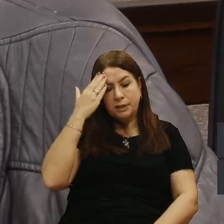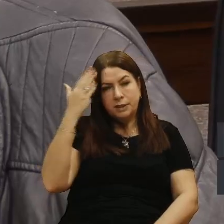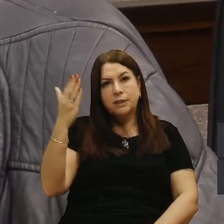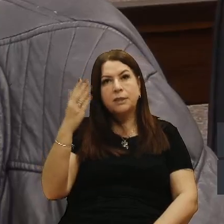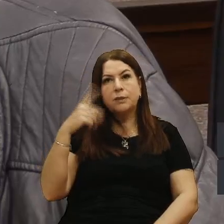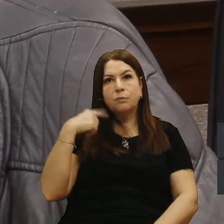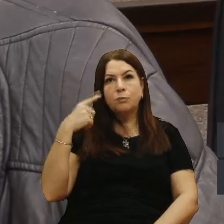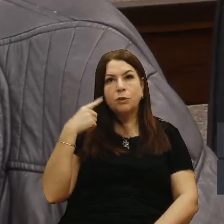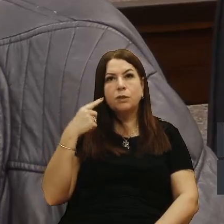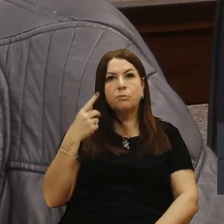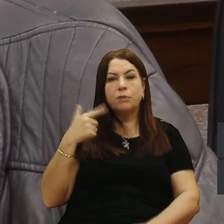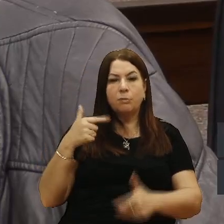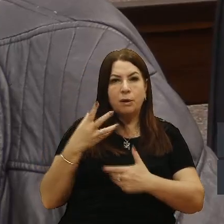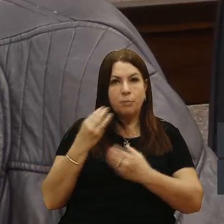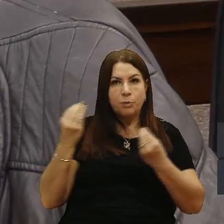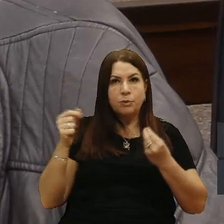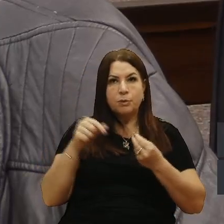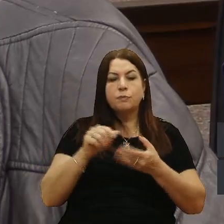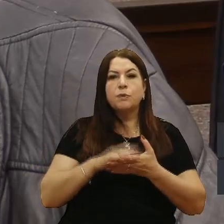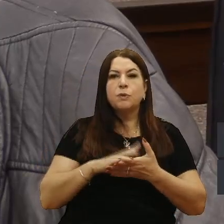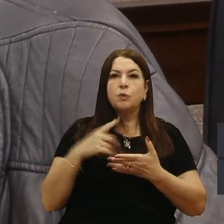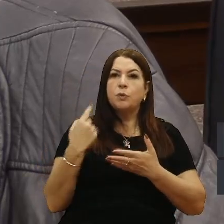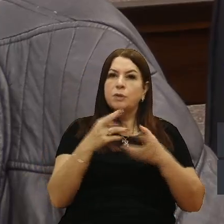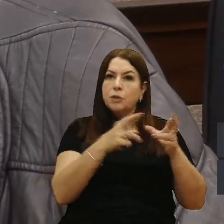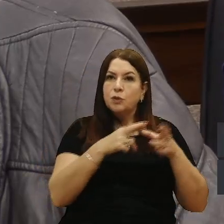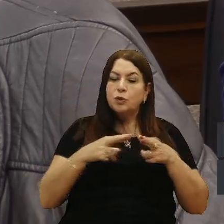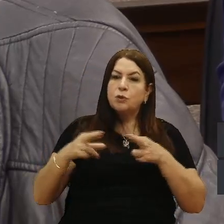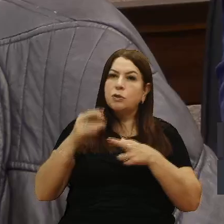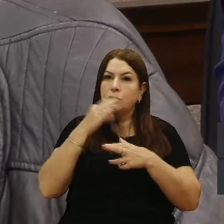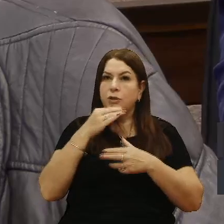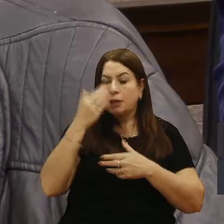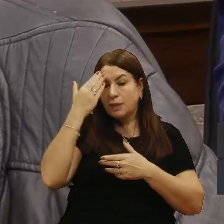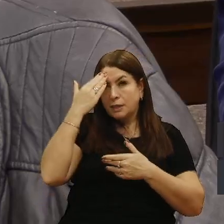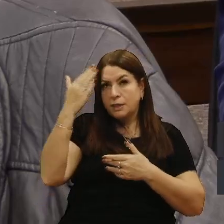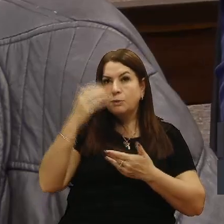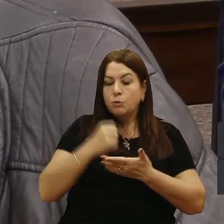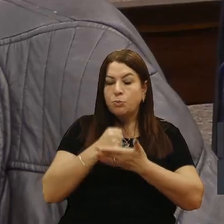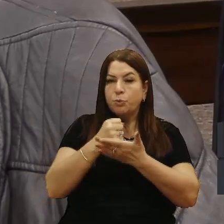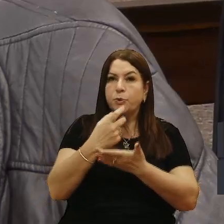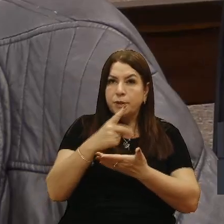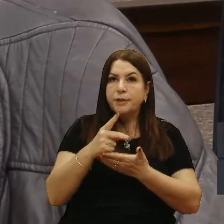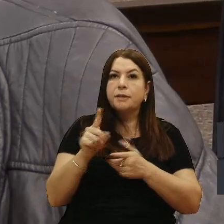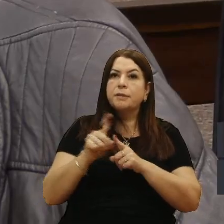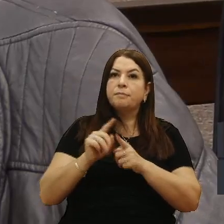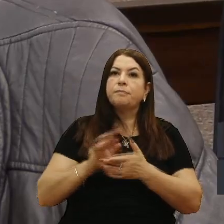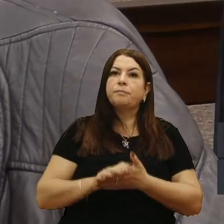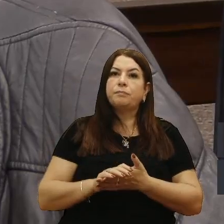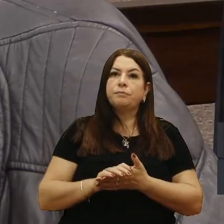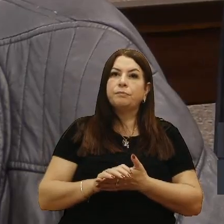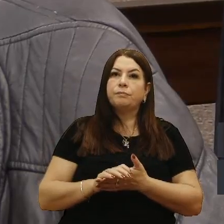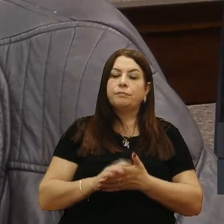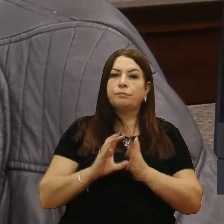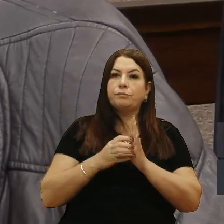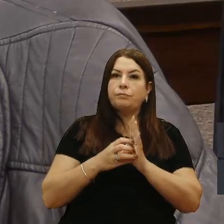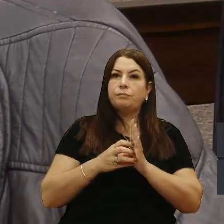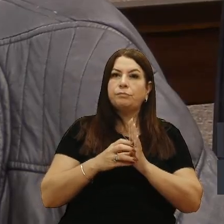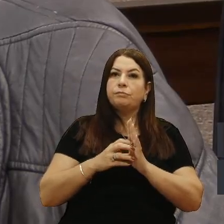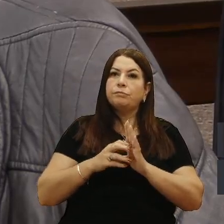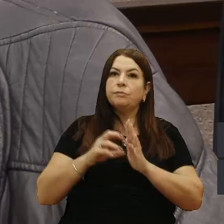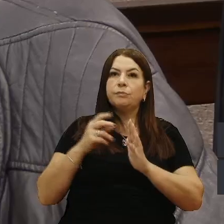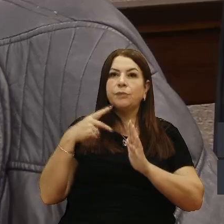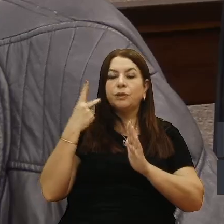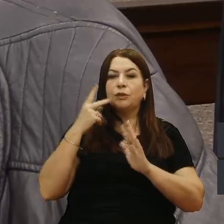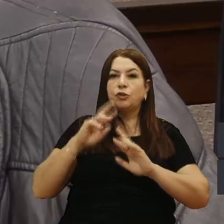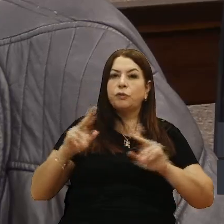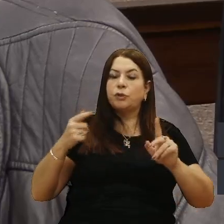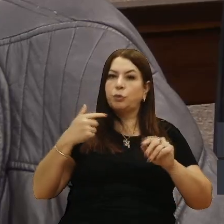deputado muito atuante. Nossa região aqui de Caxias tem que agradecer pelo apoio dele, embora de um partido diferente do meu,